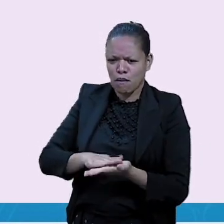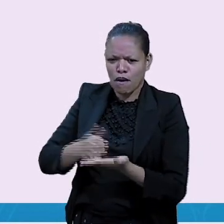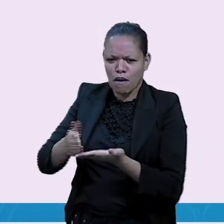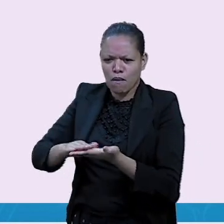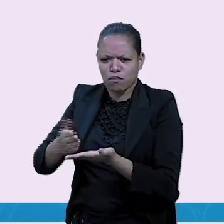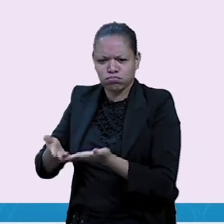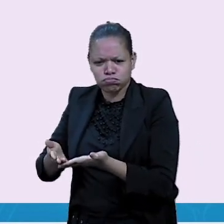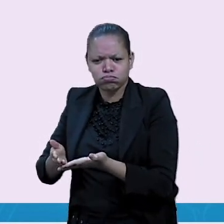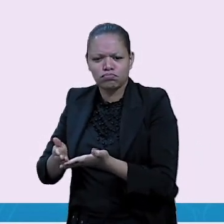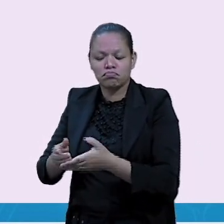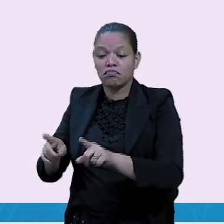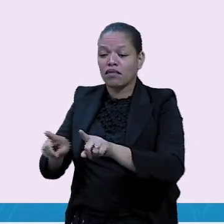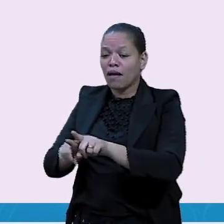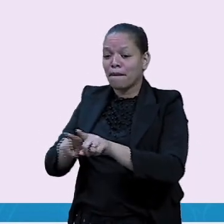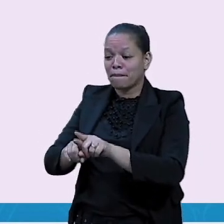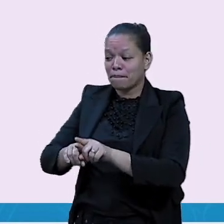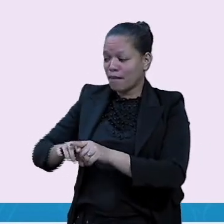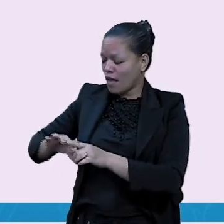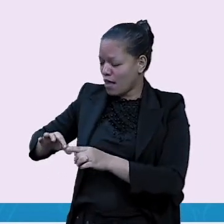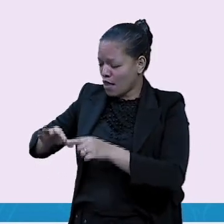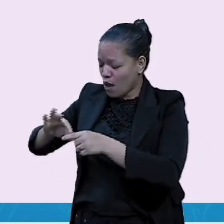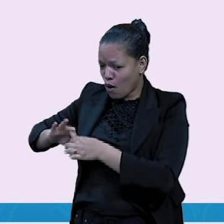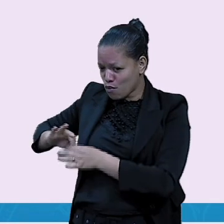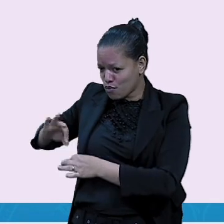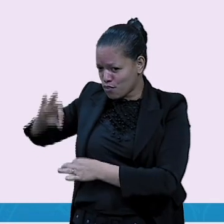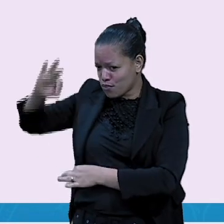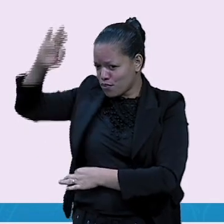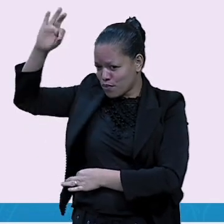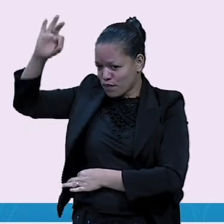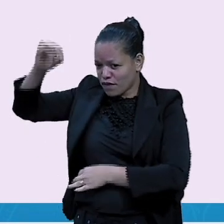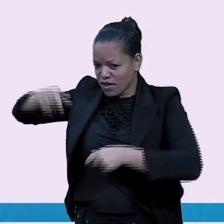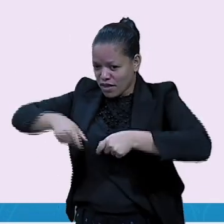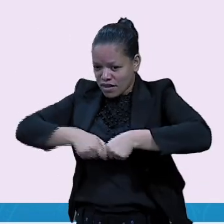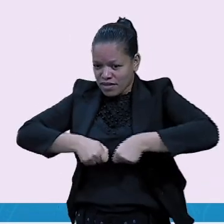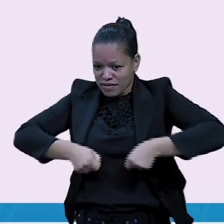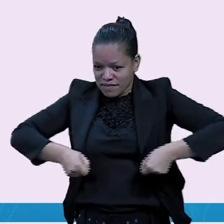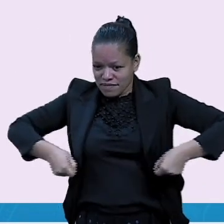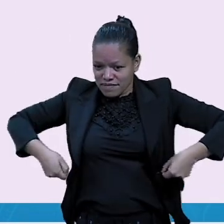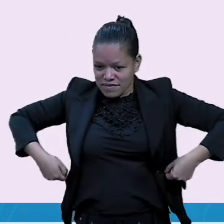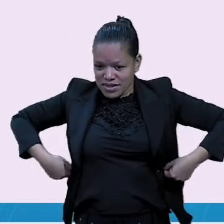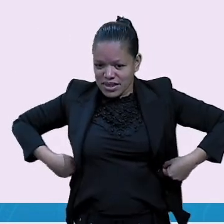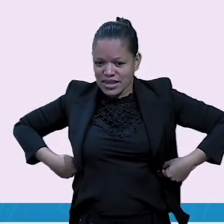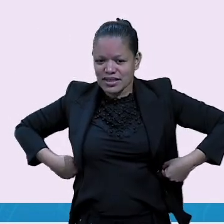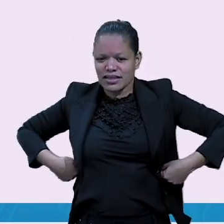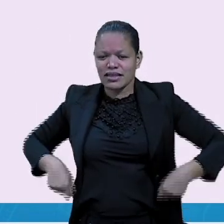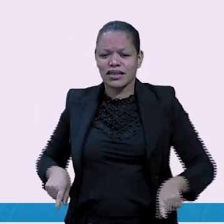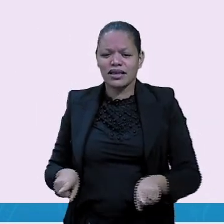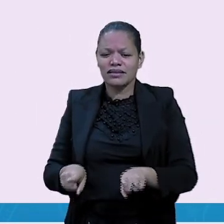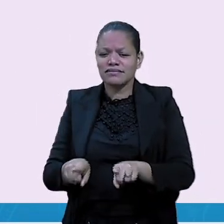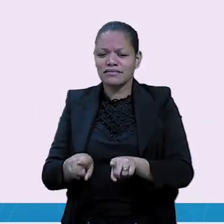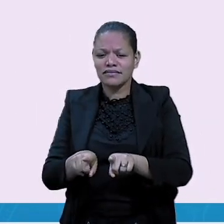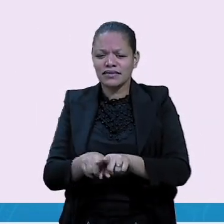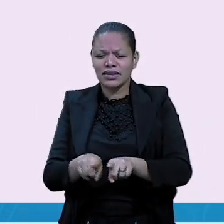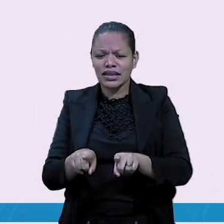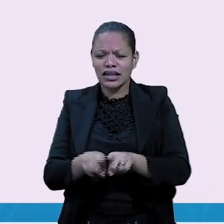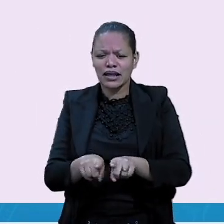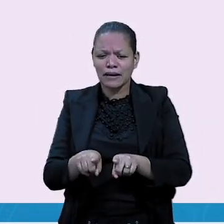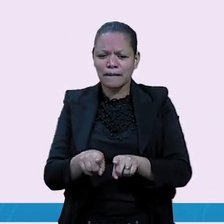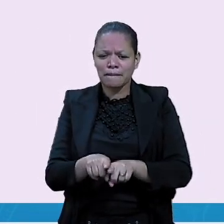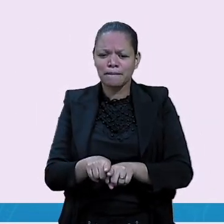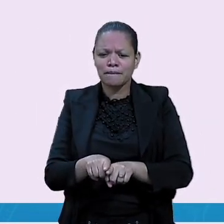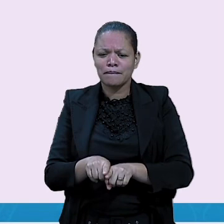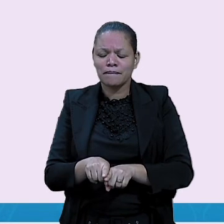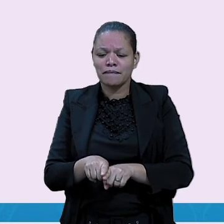E aqui que eu mostrei para vocês que os pedreiros ainda usam, né, para fazer medição de trabalho aí numa obra,